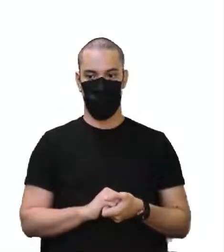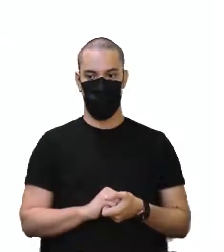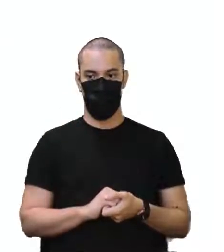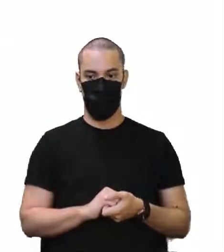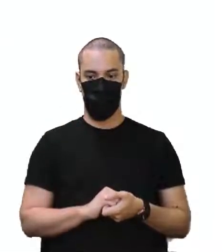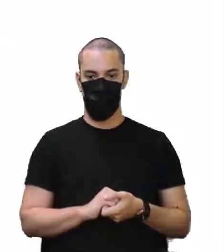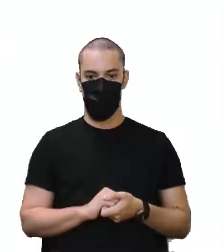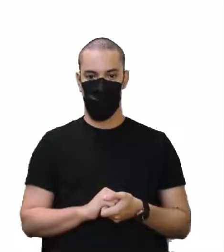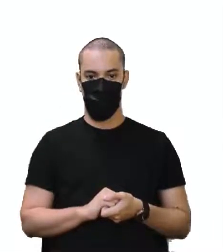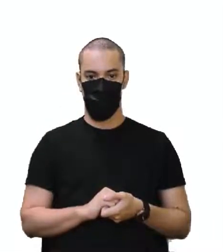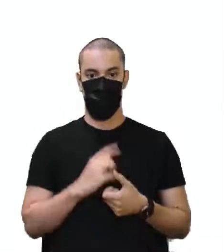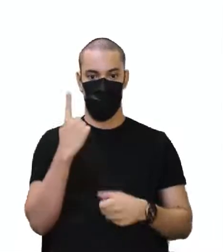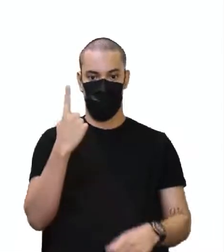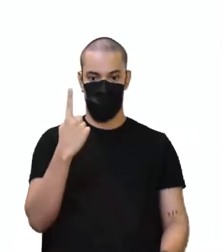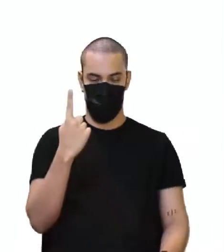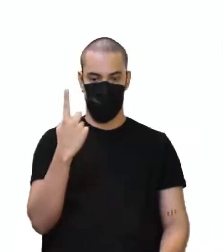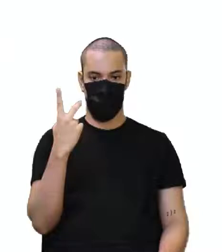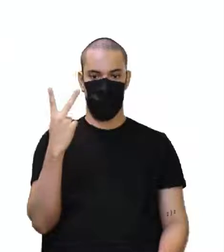1,